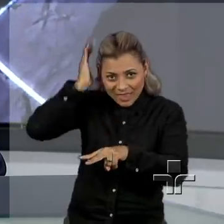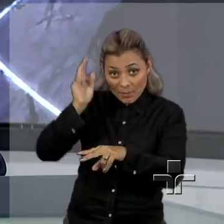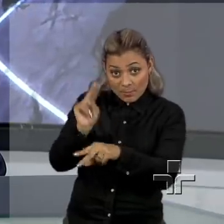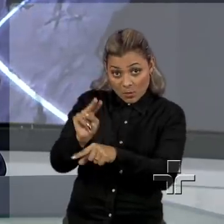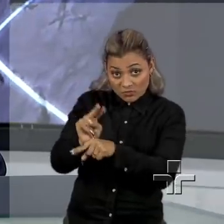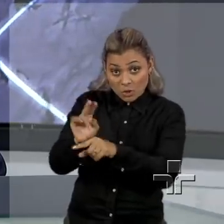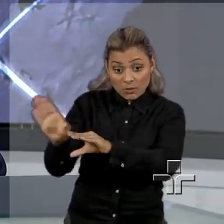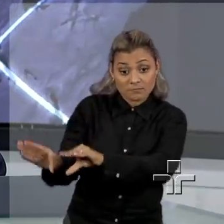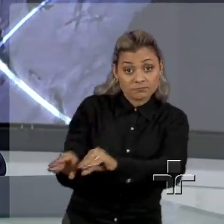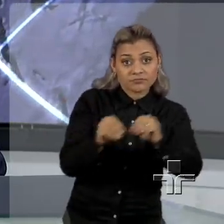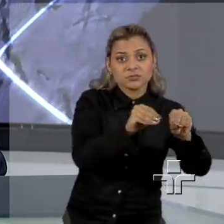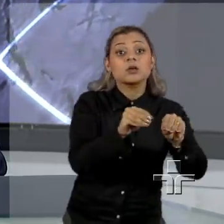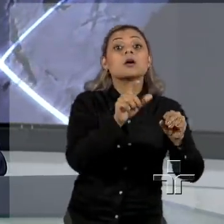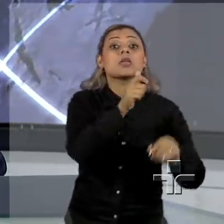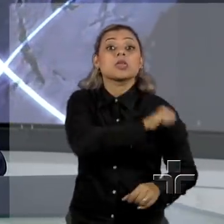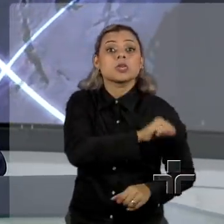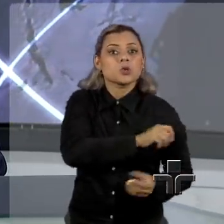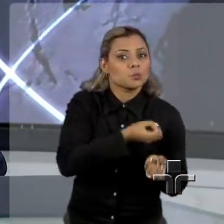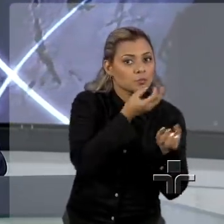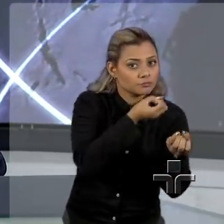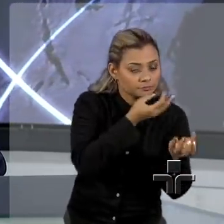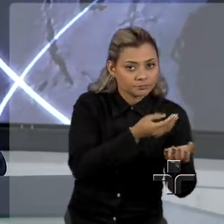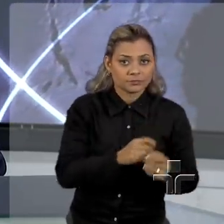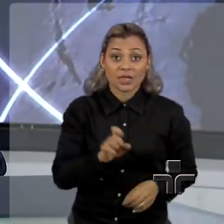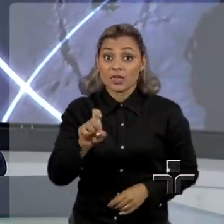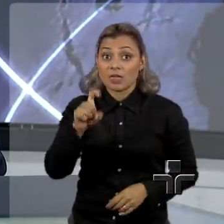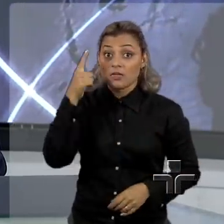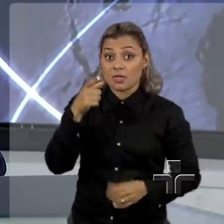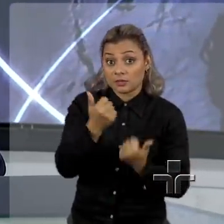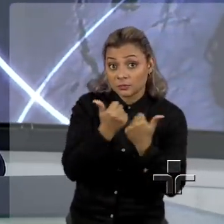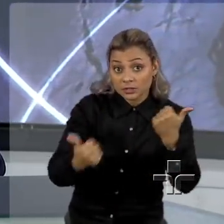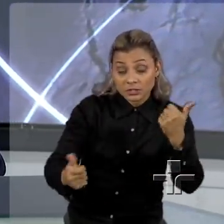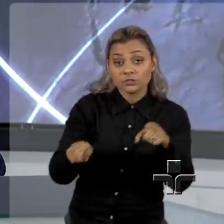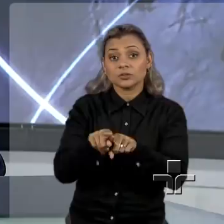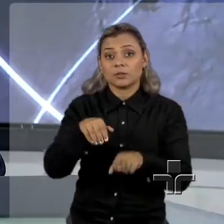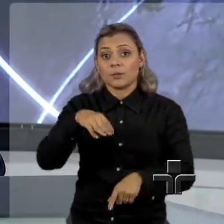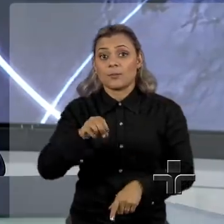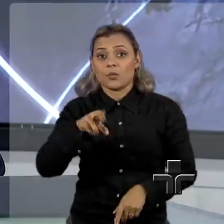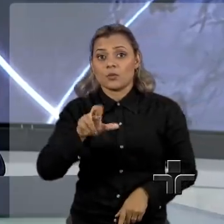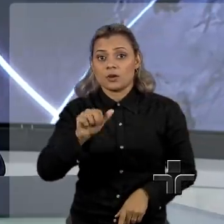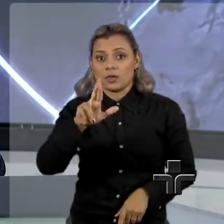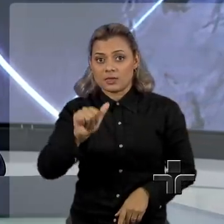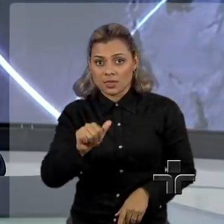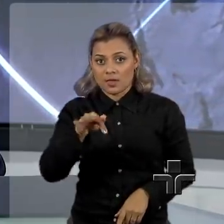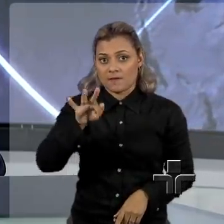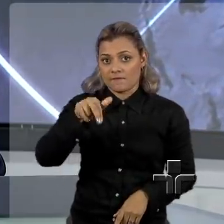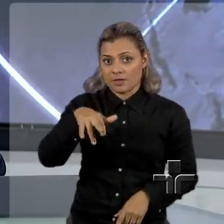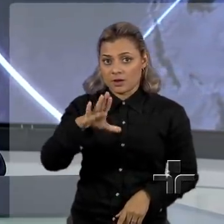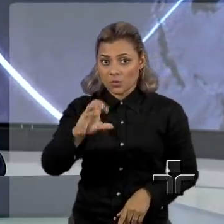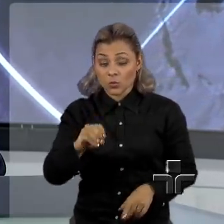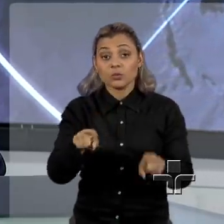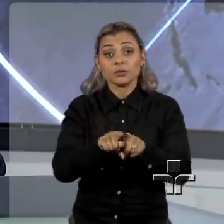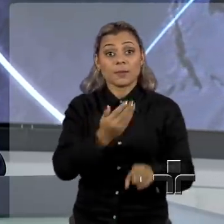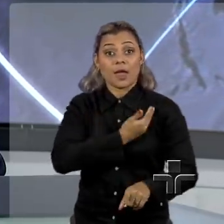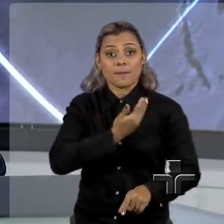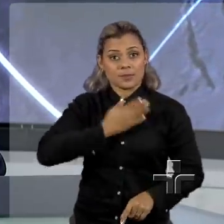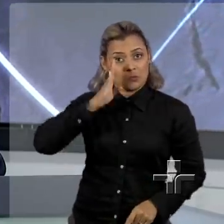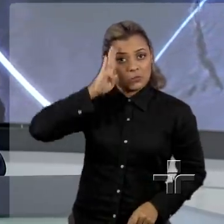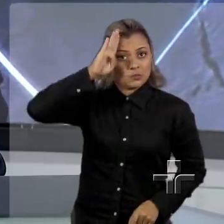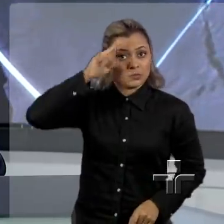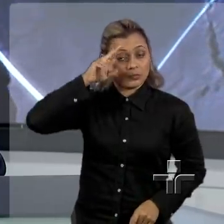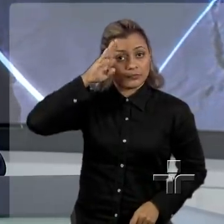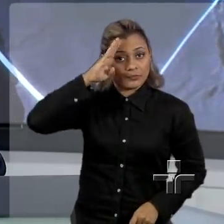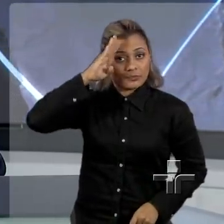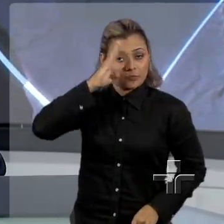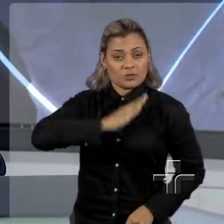no centro do Rio. Além de Temer, o ex-ministro de governo dele, Moreira Franco, e o amigo coronel João Batista Lima